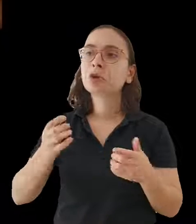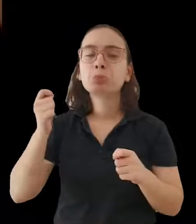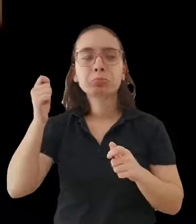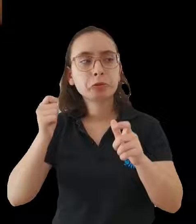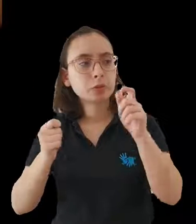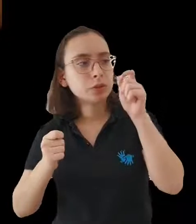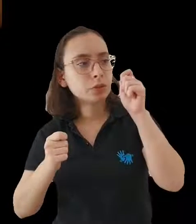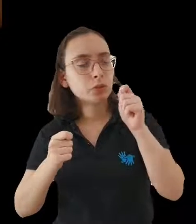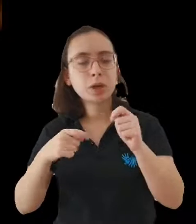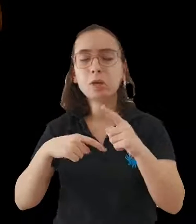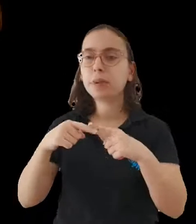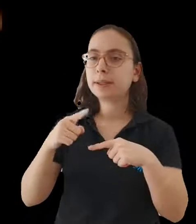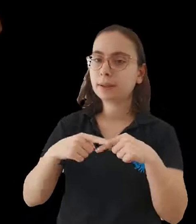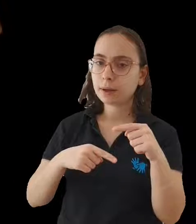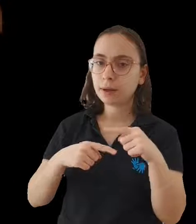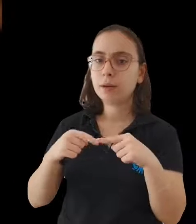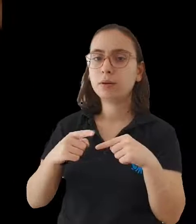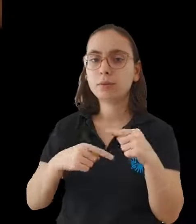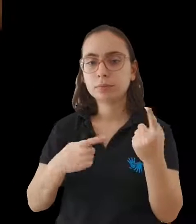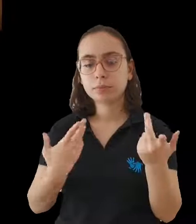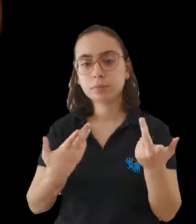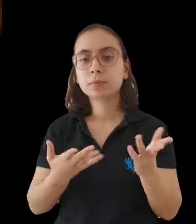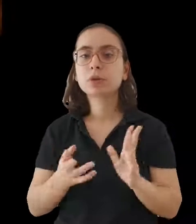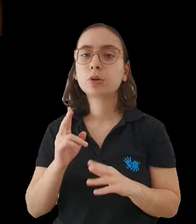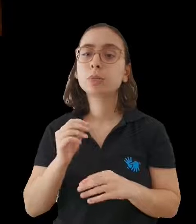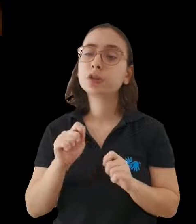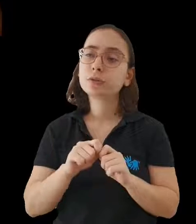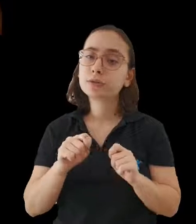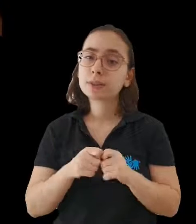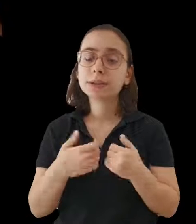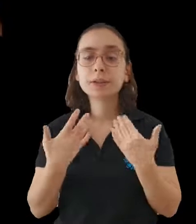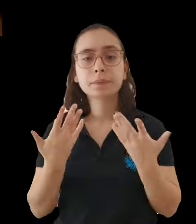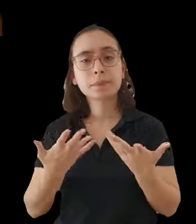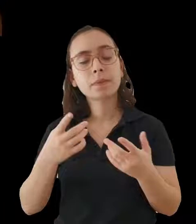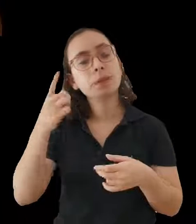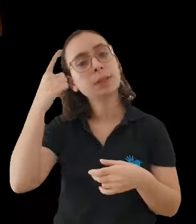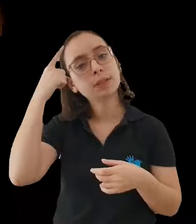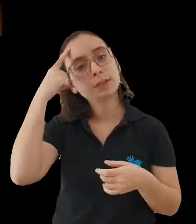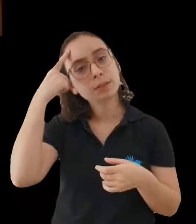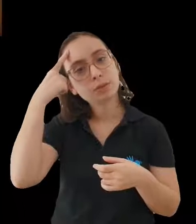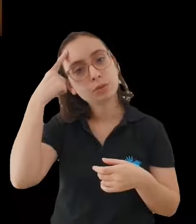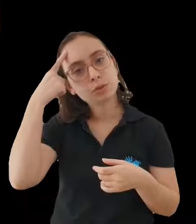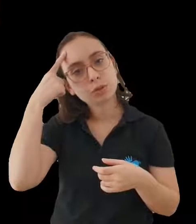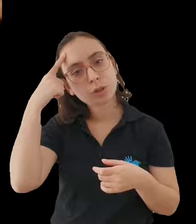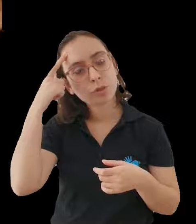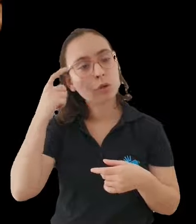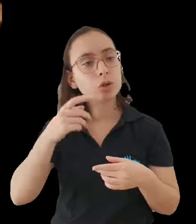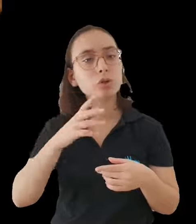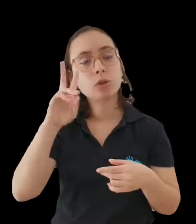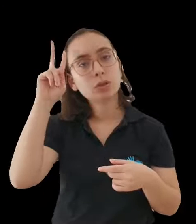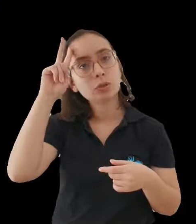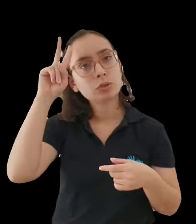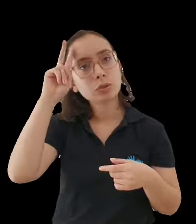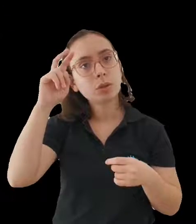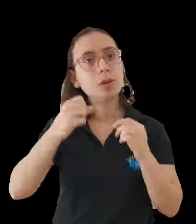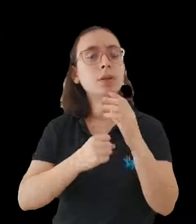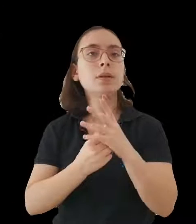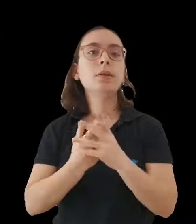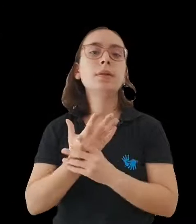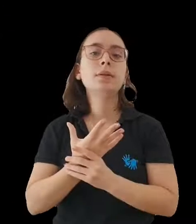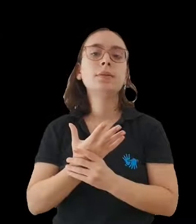material, tá? Como a gente vai fazer isso? Vocês vão ter que pensar de acordo com a narrativa. Então o rei não vai aparecer mais, ele